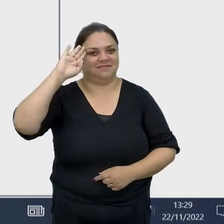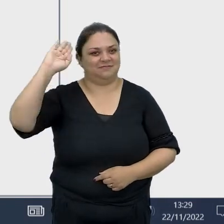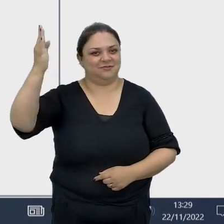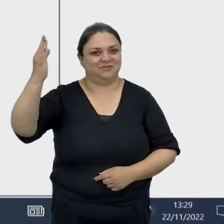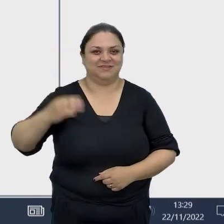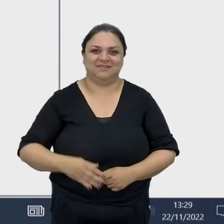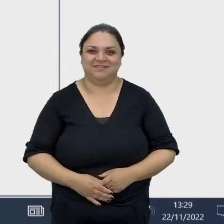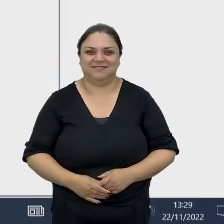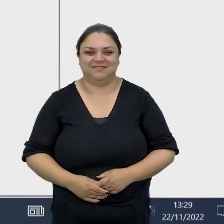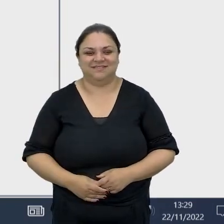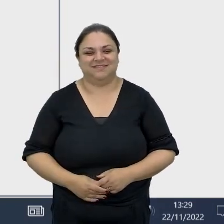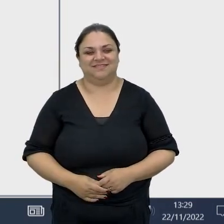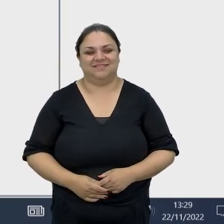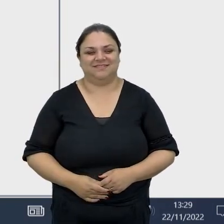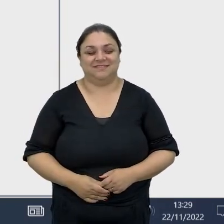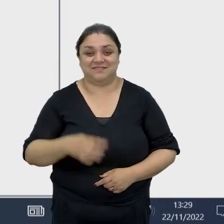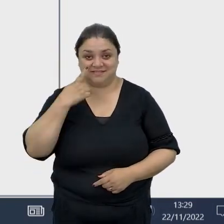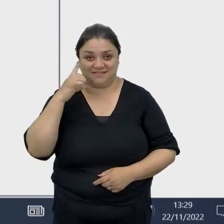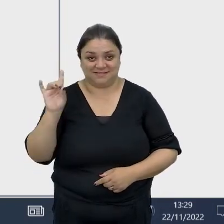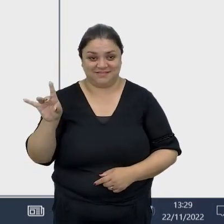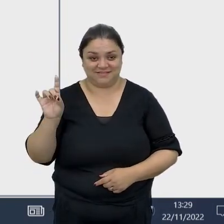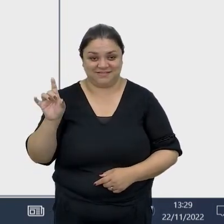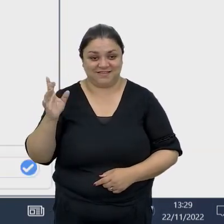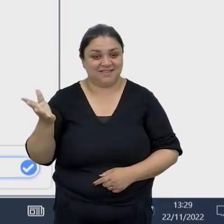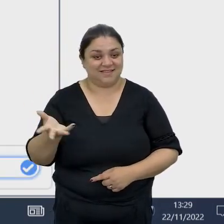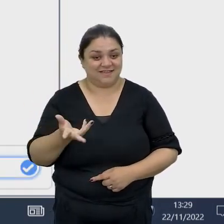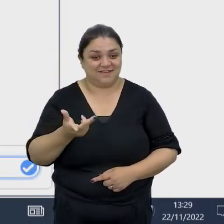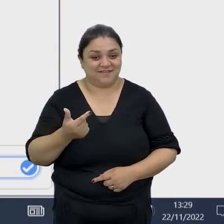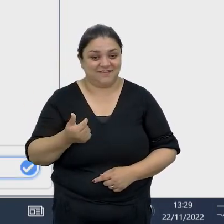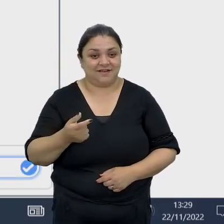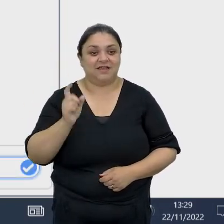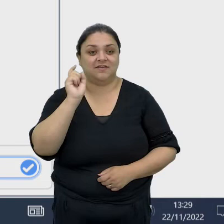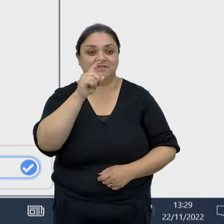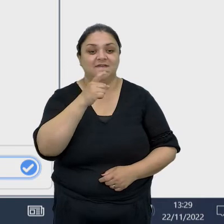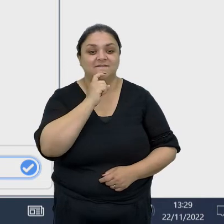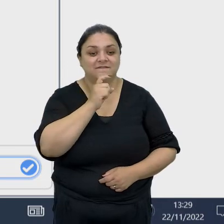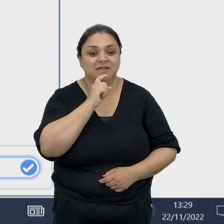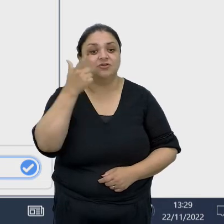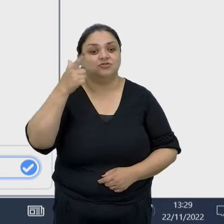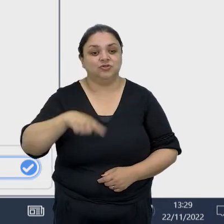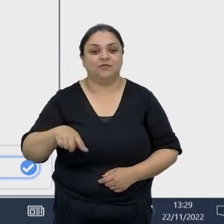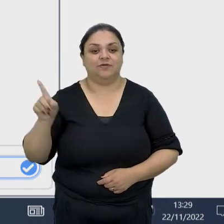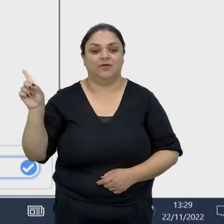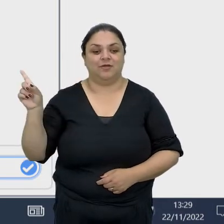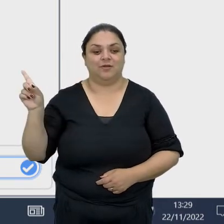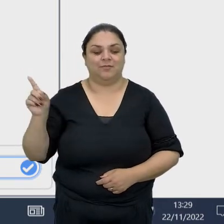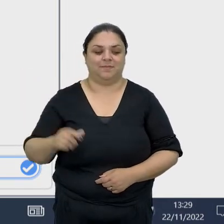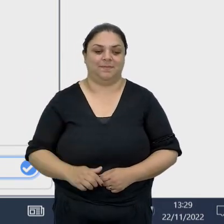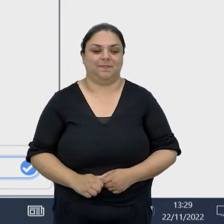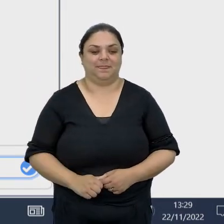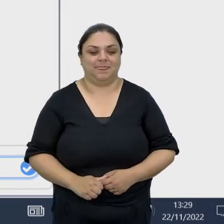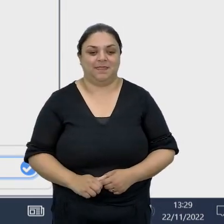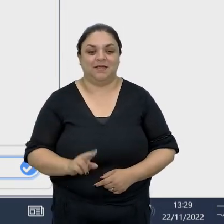Que da hora. Se você clicar no verde de novo, ele começa de novo. Muito Oi, bem. qual é o seu nome? Agora vamos pôr um outro nome. Coloca vai